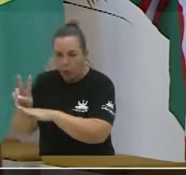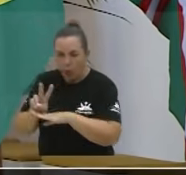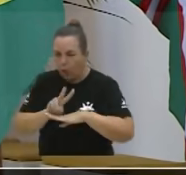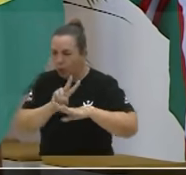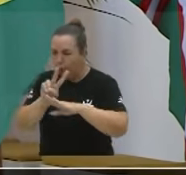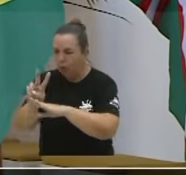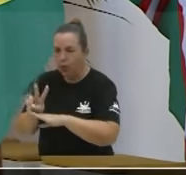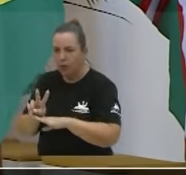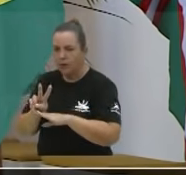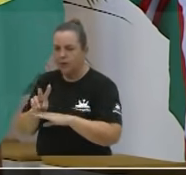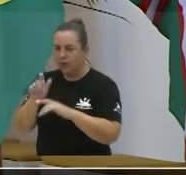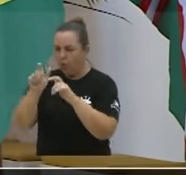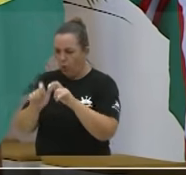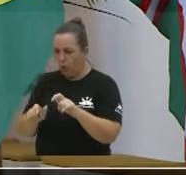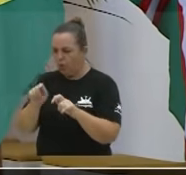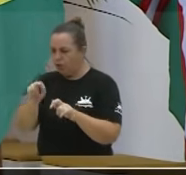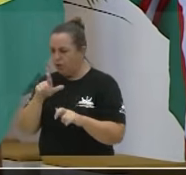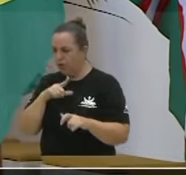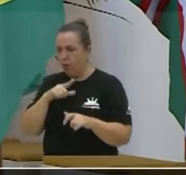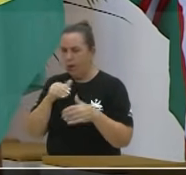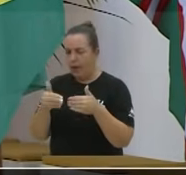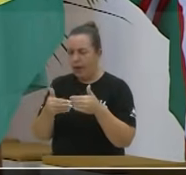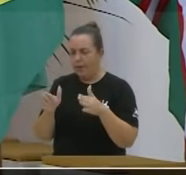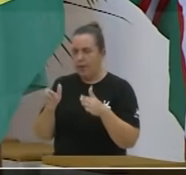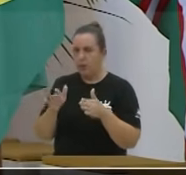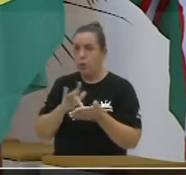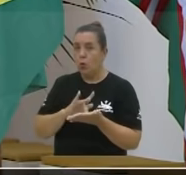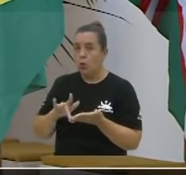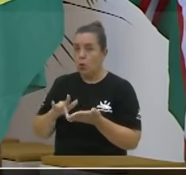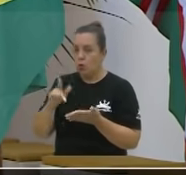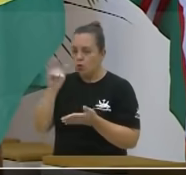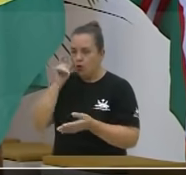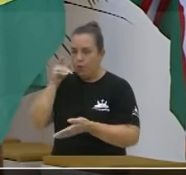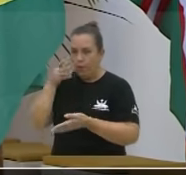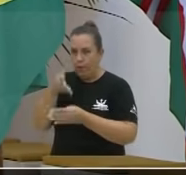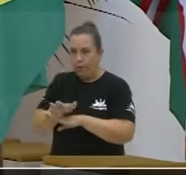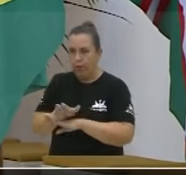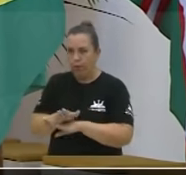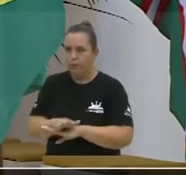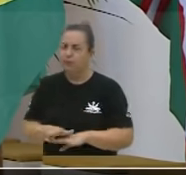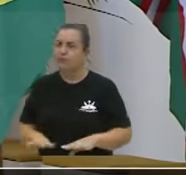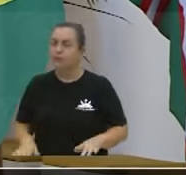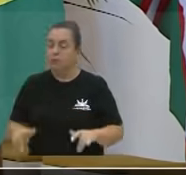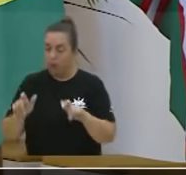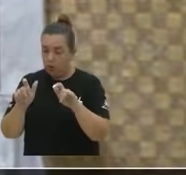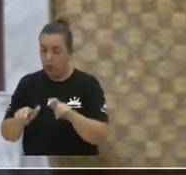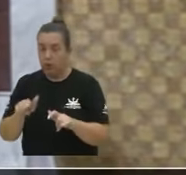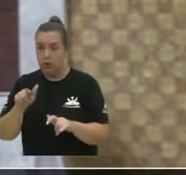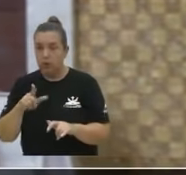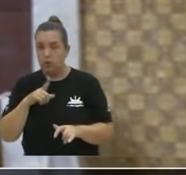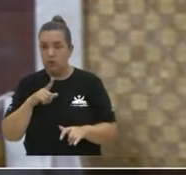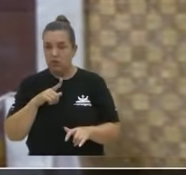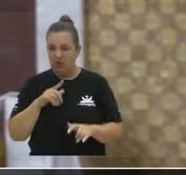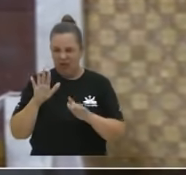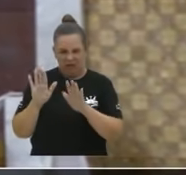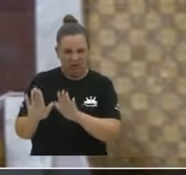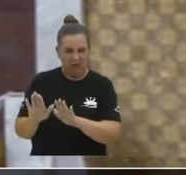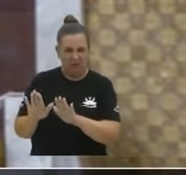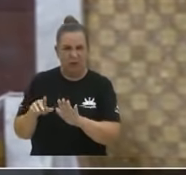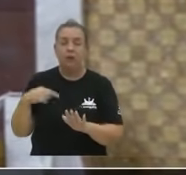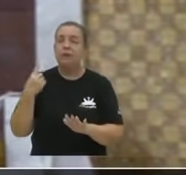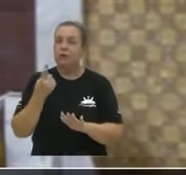que onde há brechas, o inimigo entra. Onde há brechas, onde